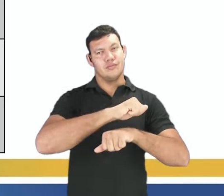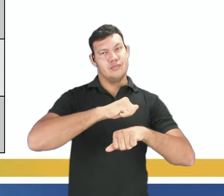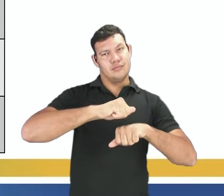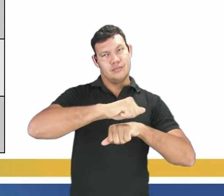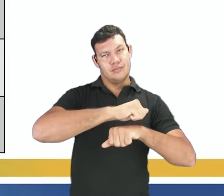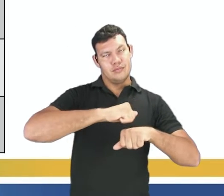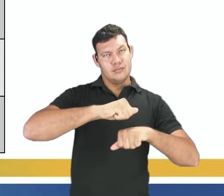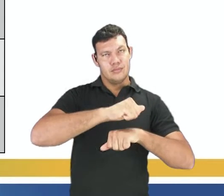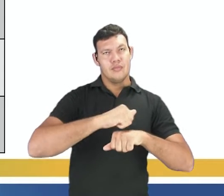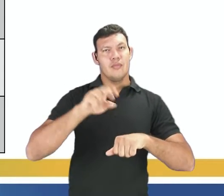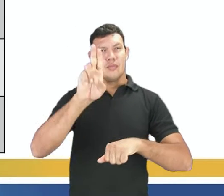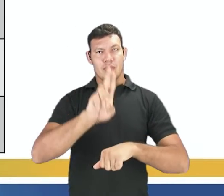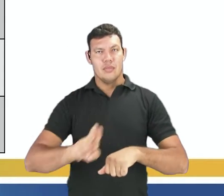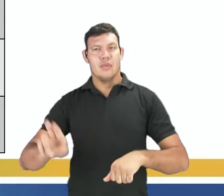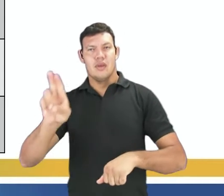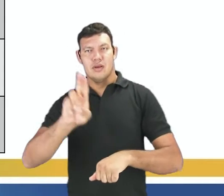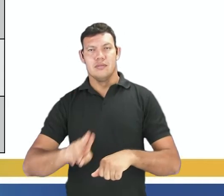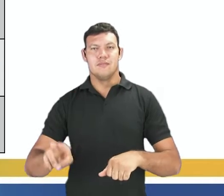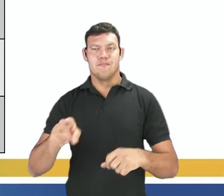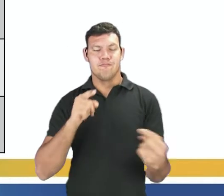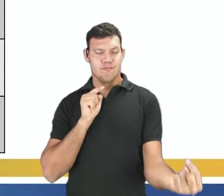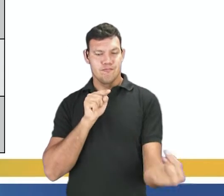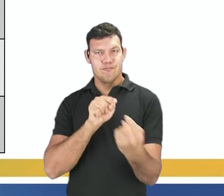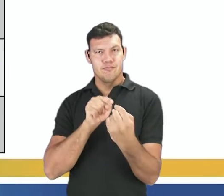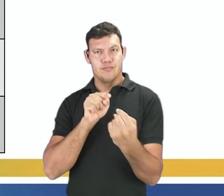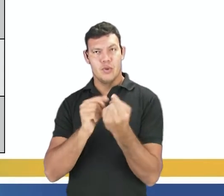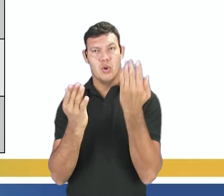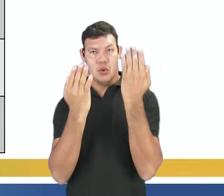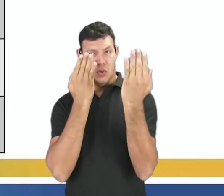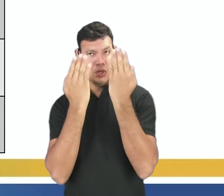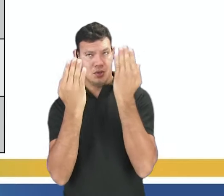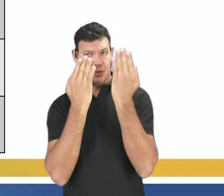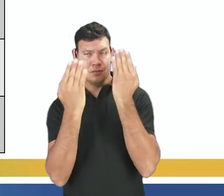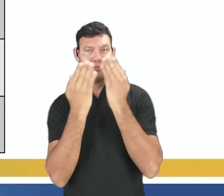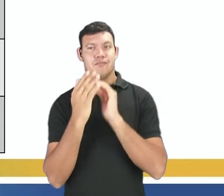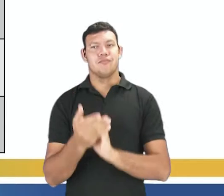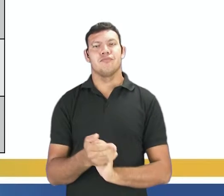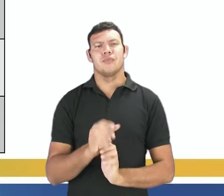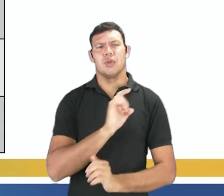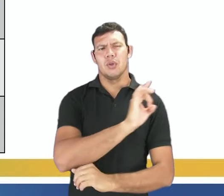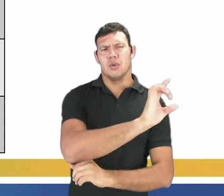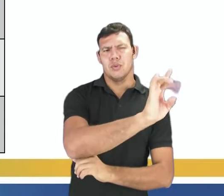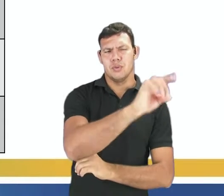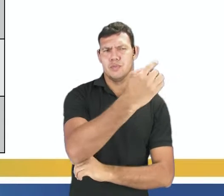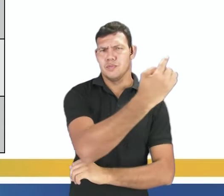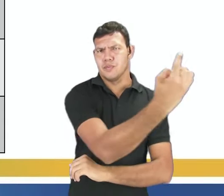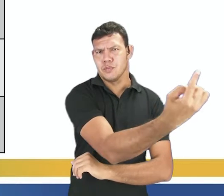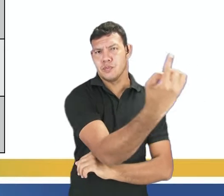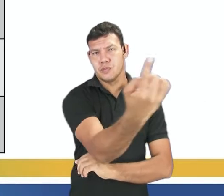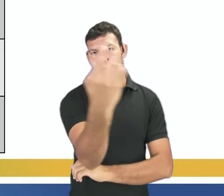mencionar, utilizados com função de estabelecer uma relação comparativa, seja de um a um ou de um